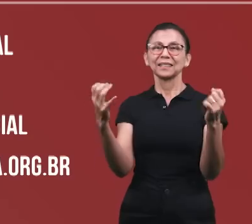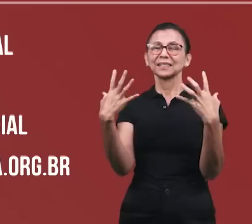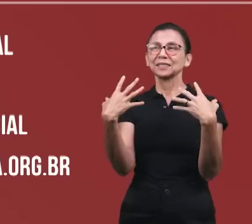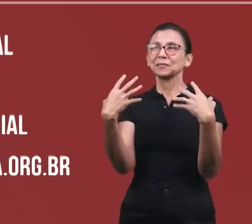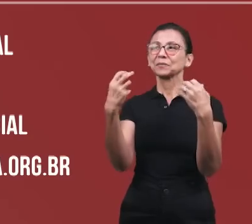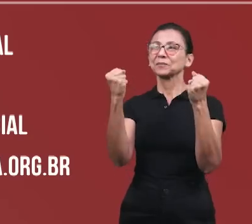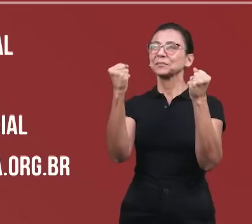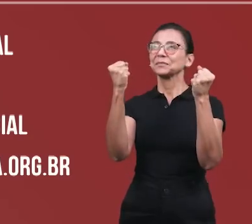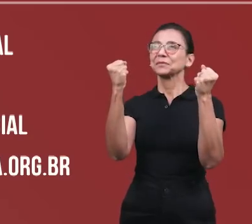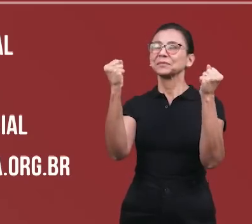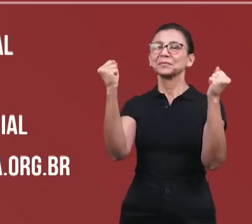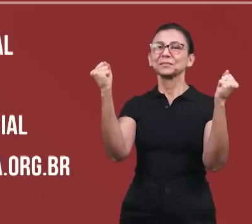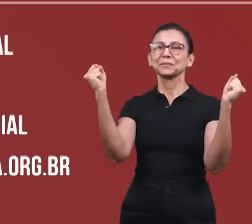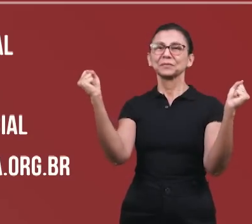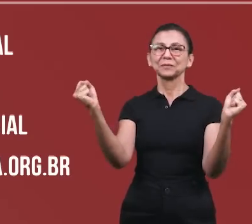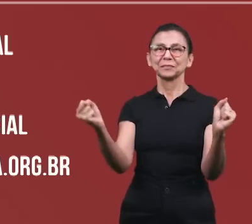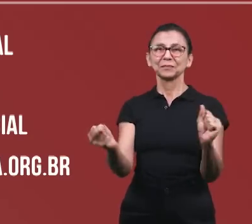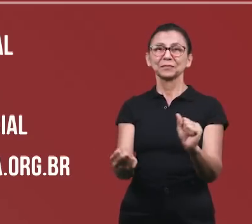recebi